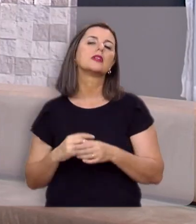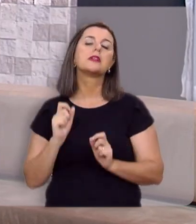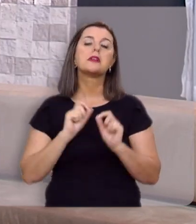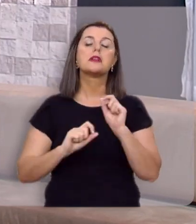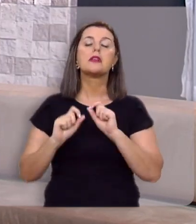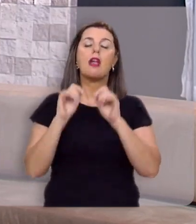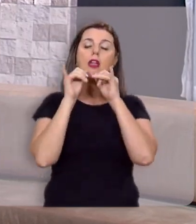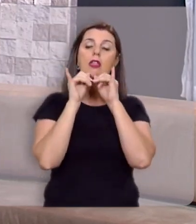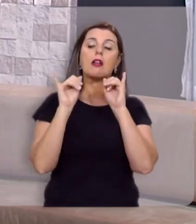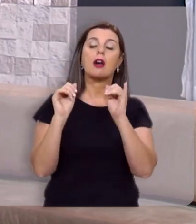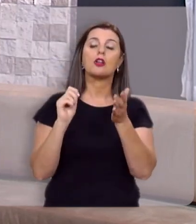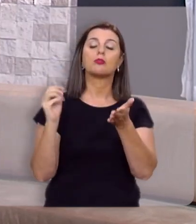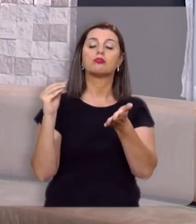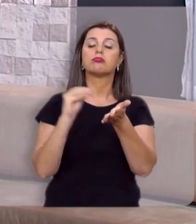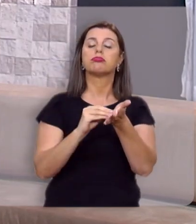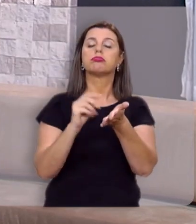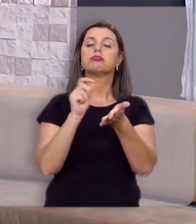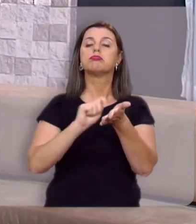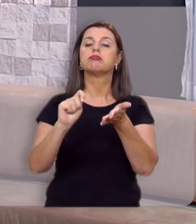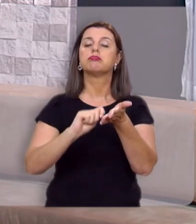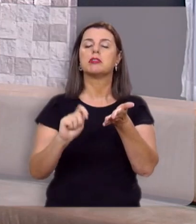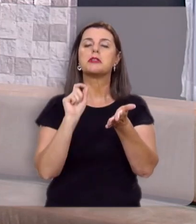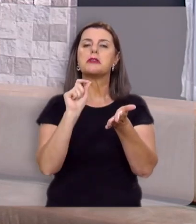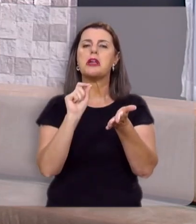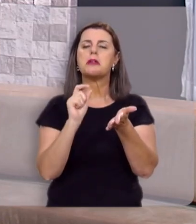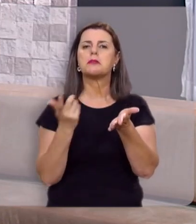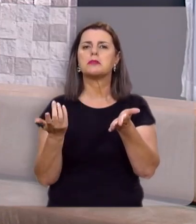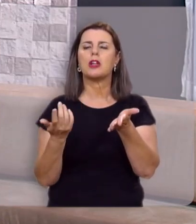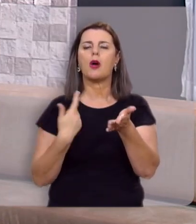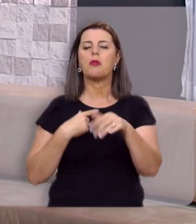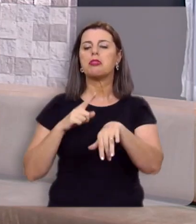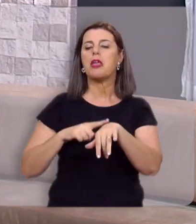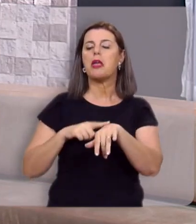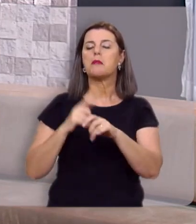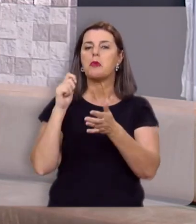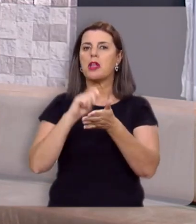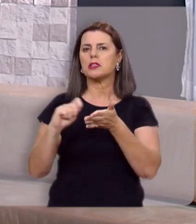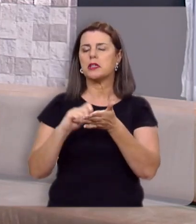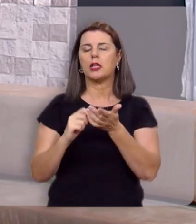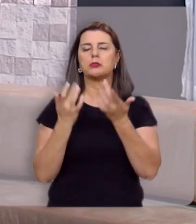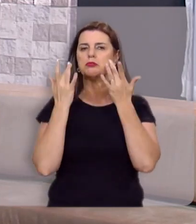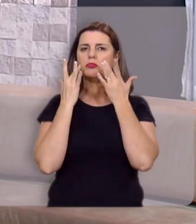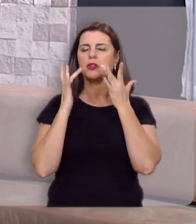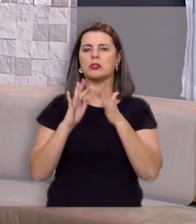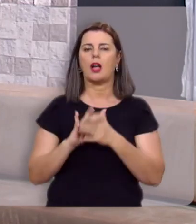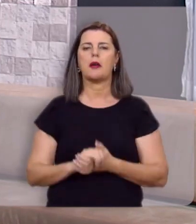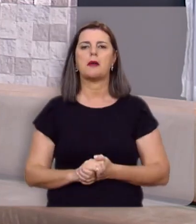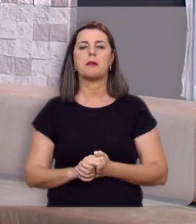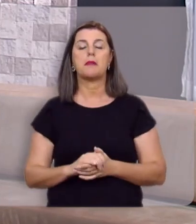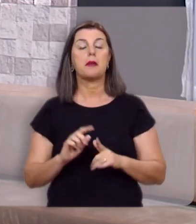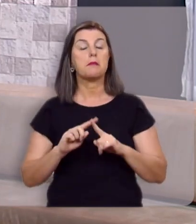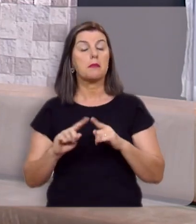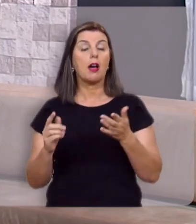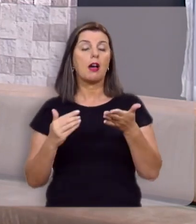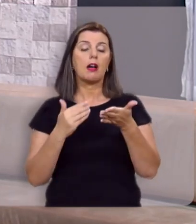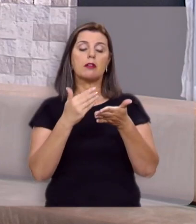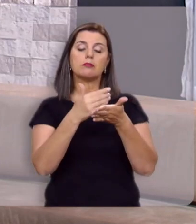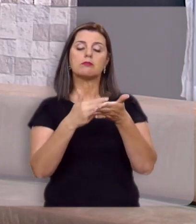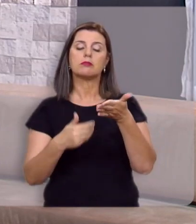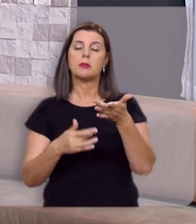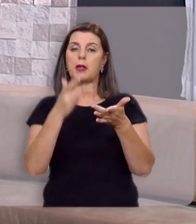precisamente declarado o seu autor, nem mesmo a época em que foi escrito. Mas boa parte